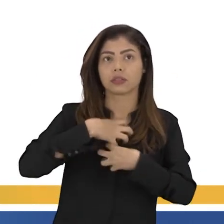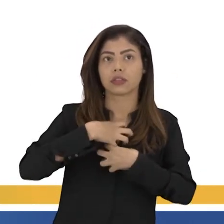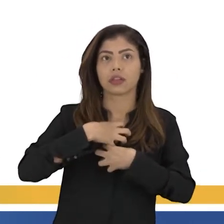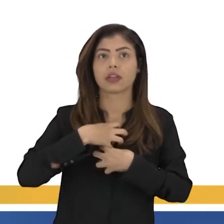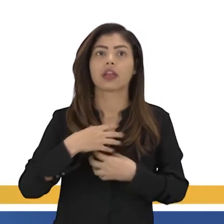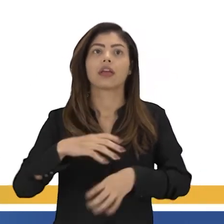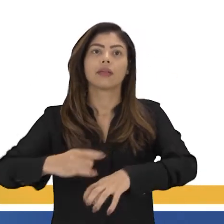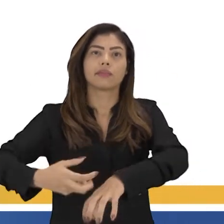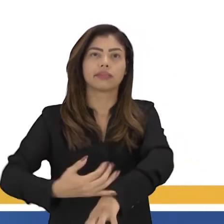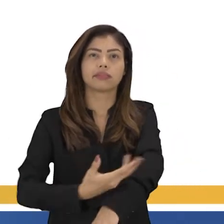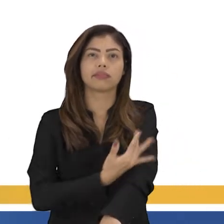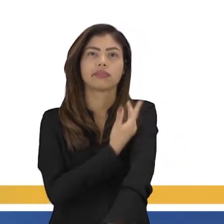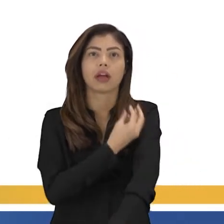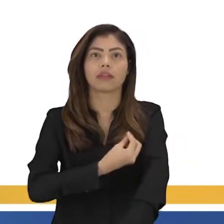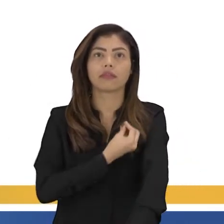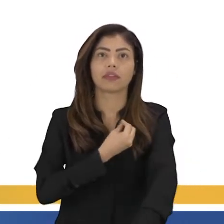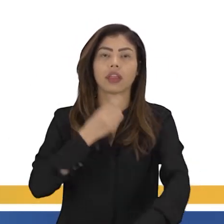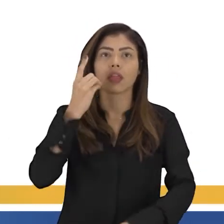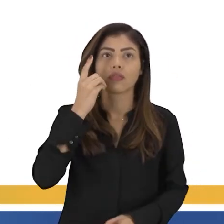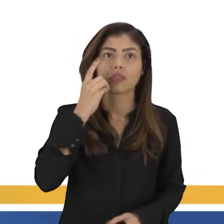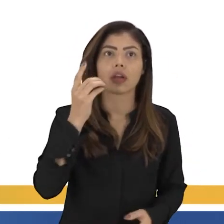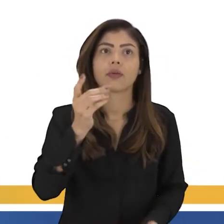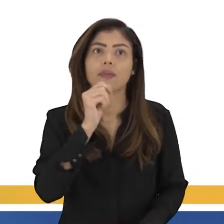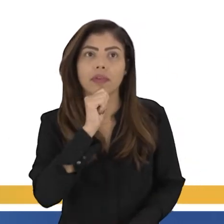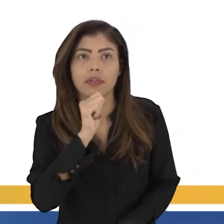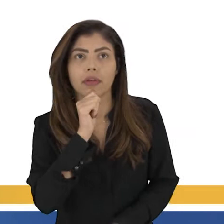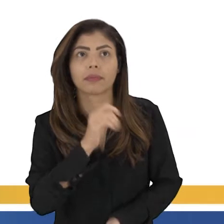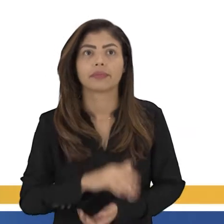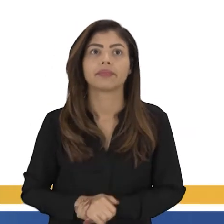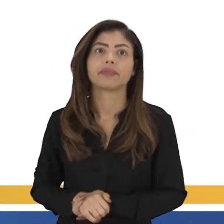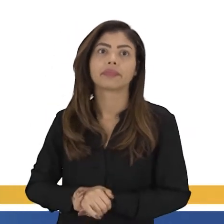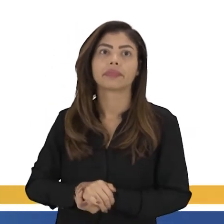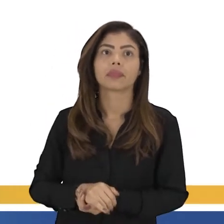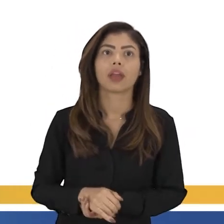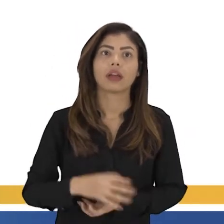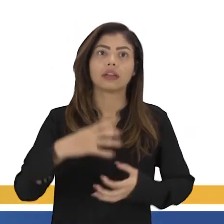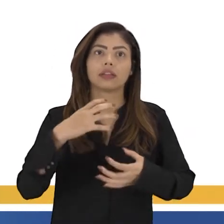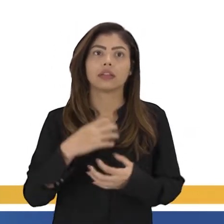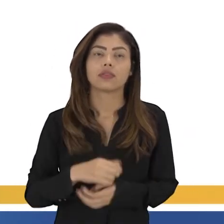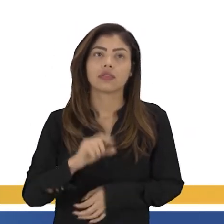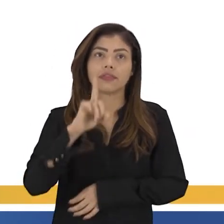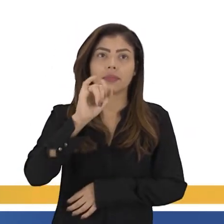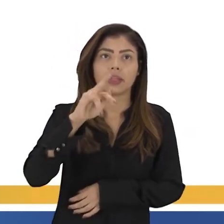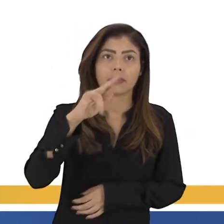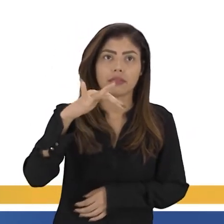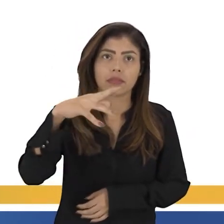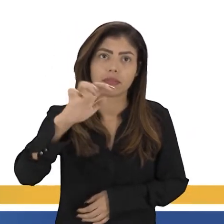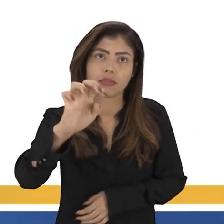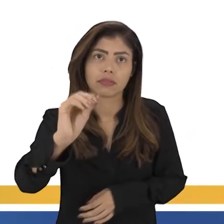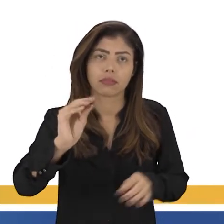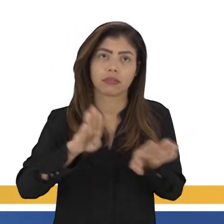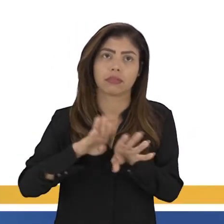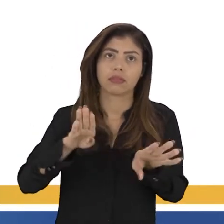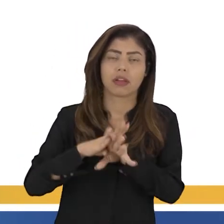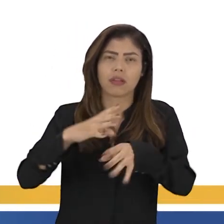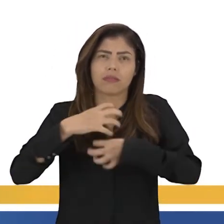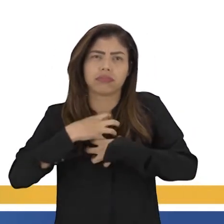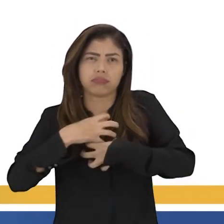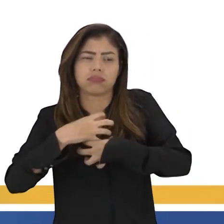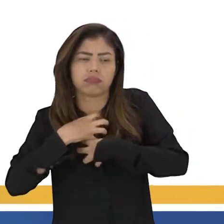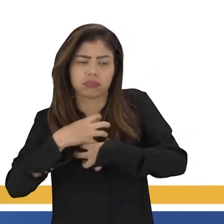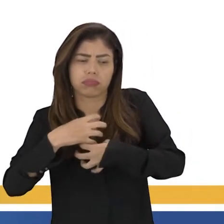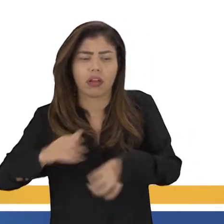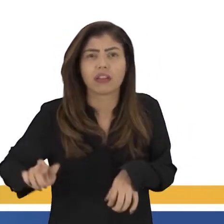e emoções da vida cotidiana. Por exemplo, o sofrimento retratado nessa canção foi causado,